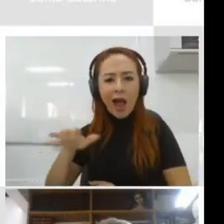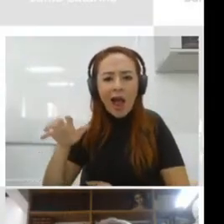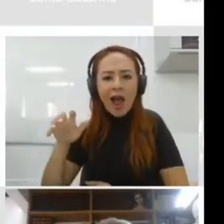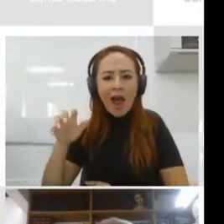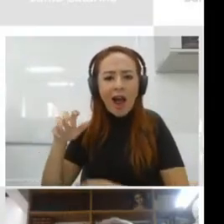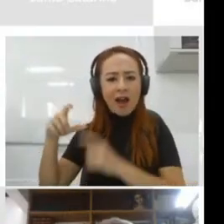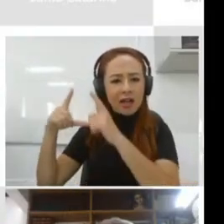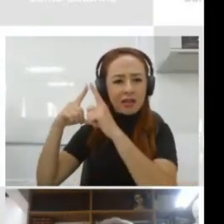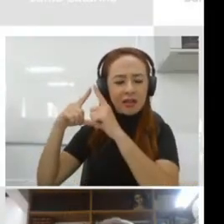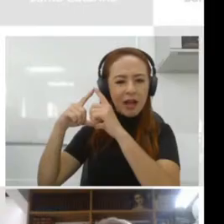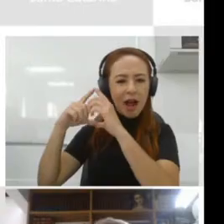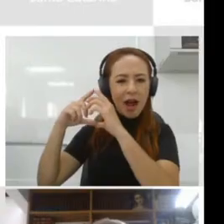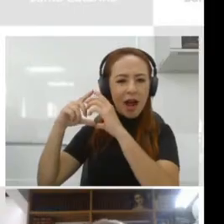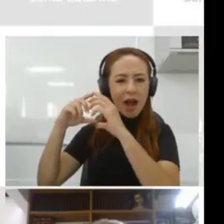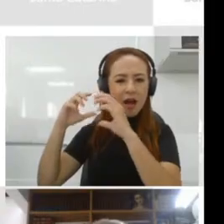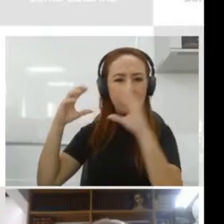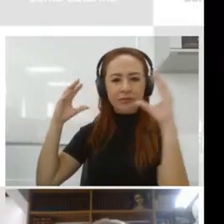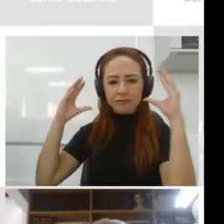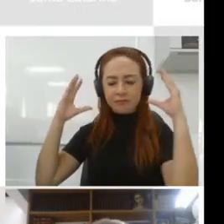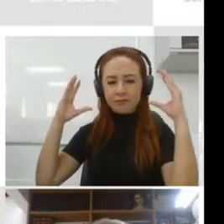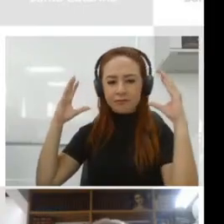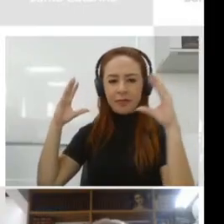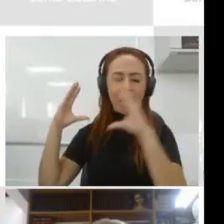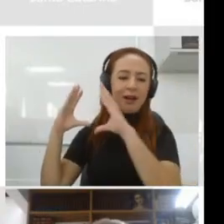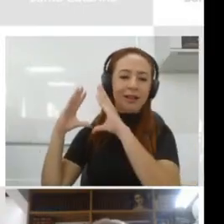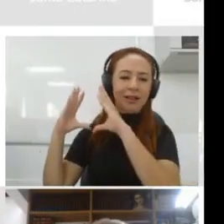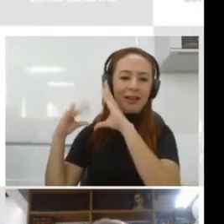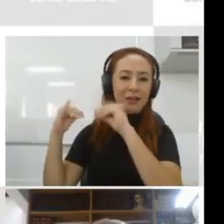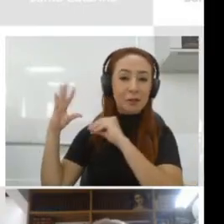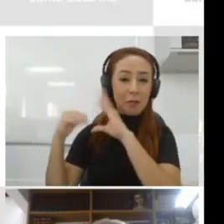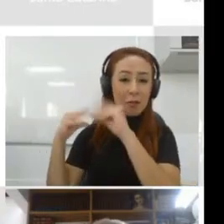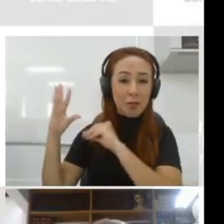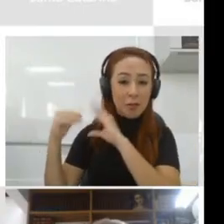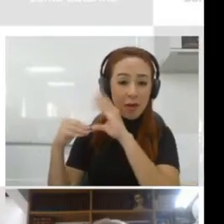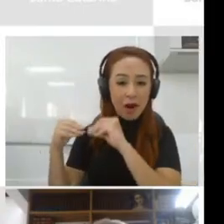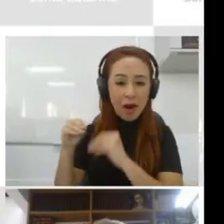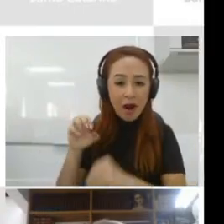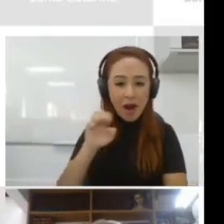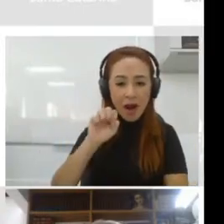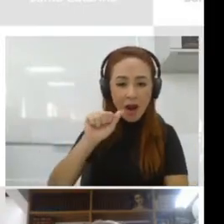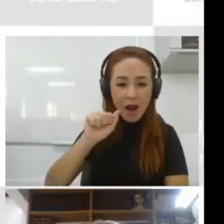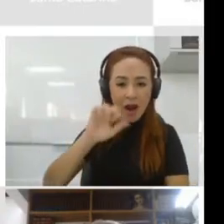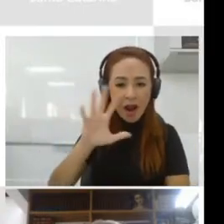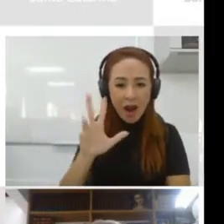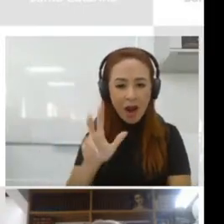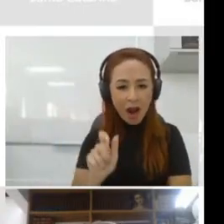África, o sul da Itália e os Estados Unidos, veja, a América do Norte, o México, os Estados Unidos,